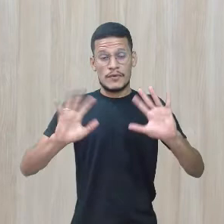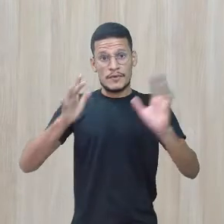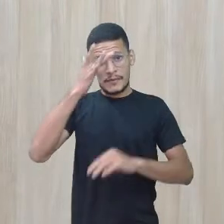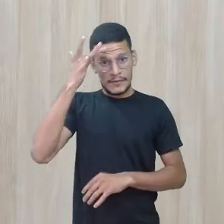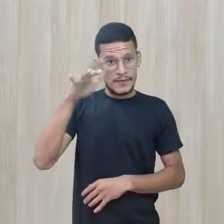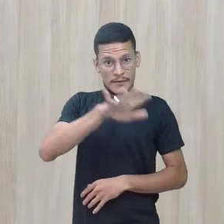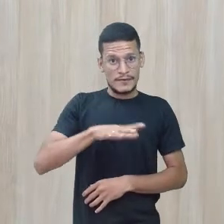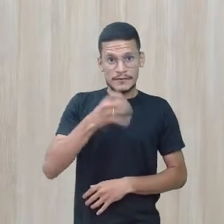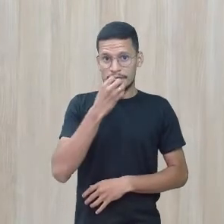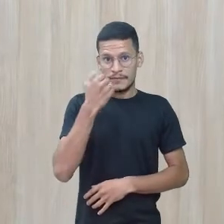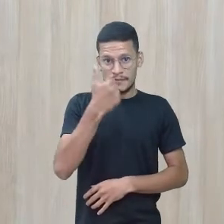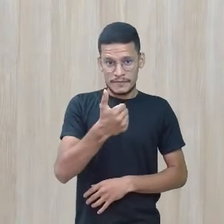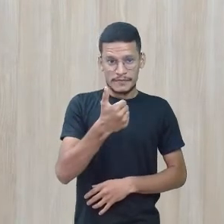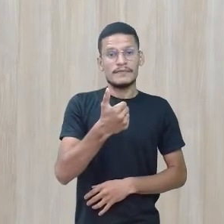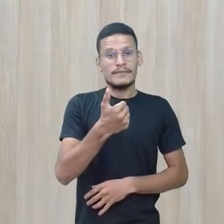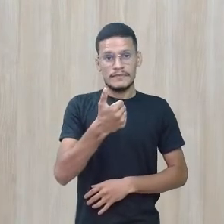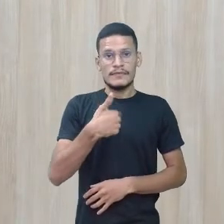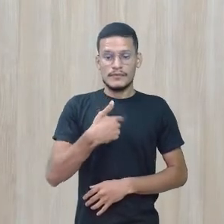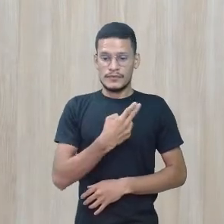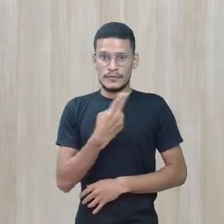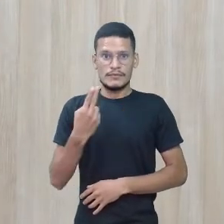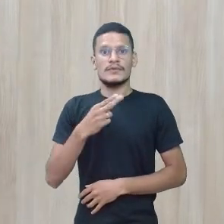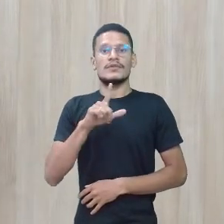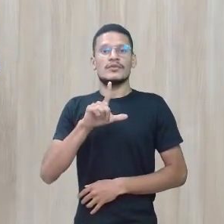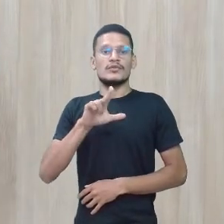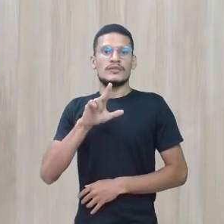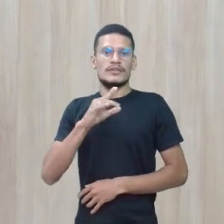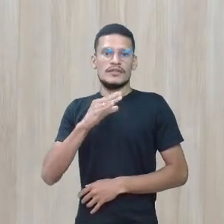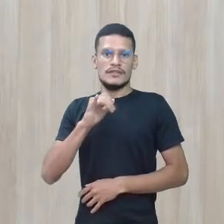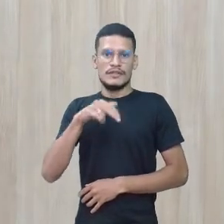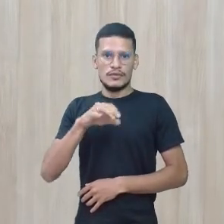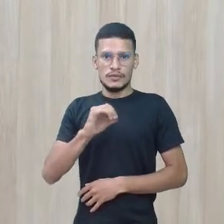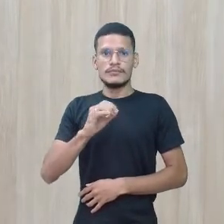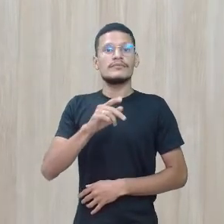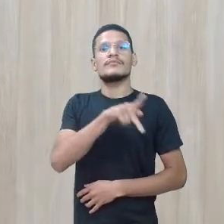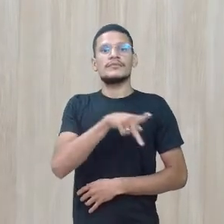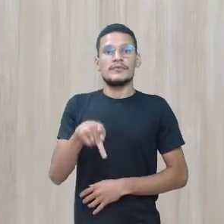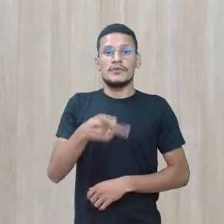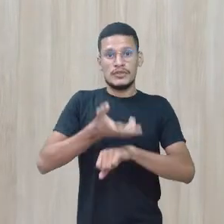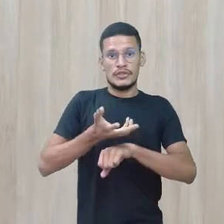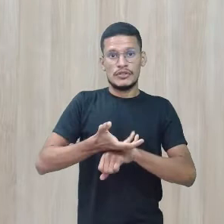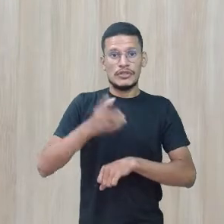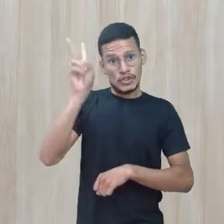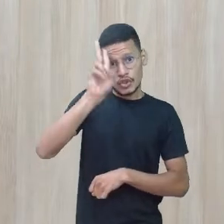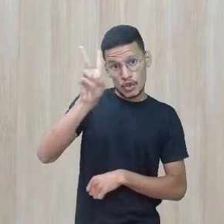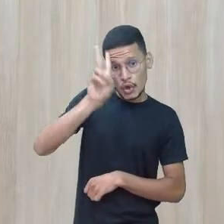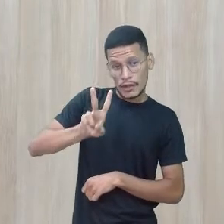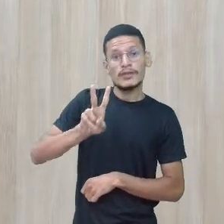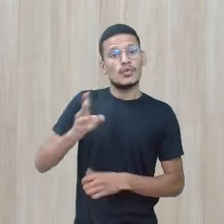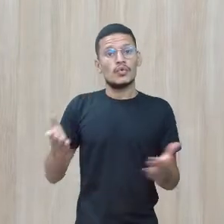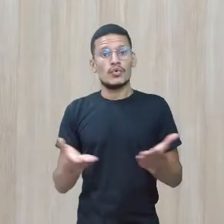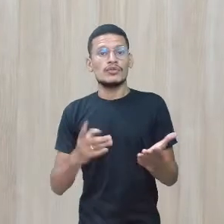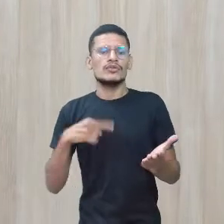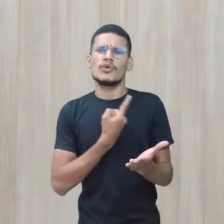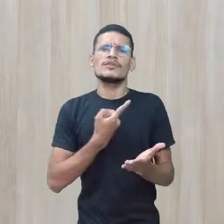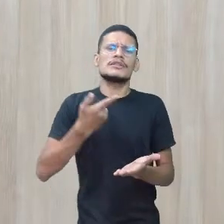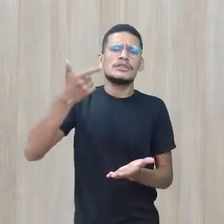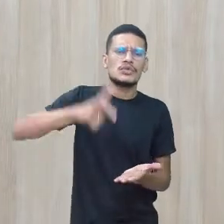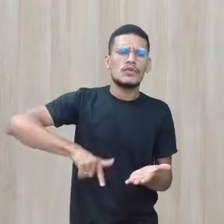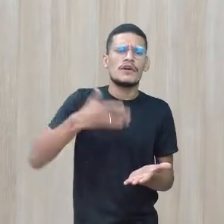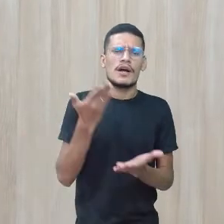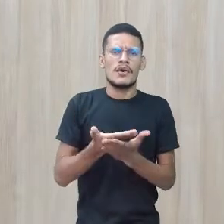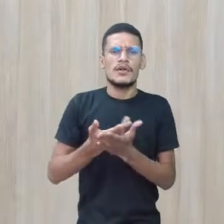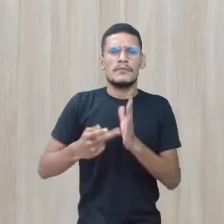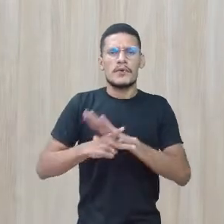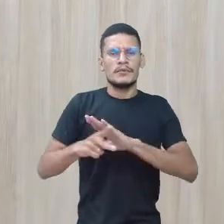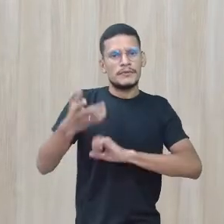Olá pessoal, tudo bom com vocês? Eu sou o professor Luciano Júnior, professor de História, e hoje nós vamos para mais uma aula de